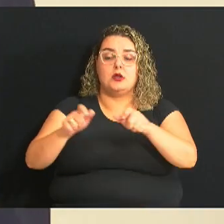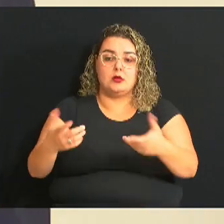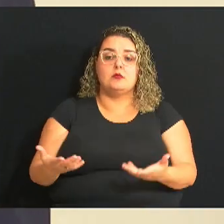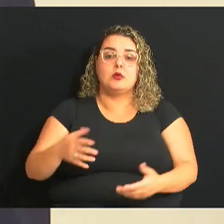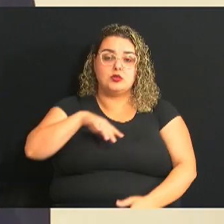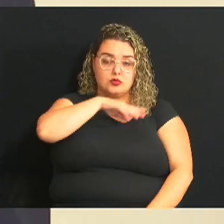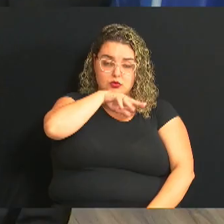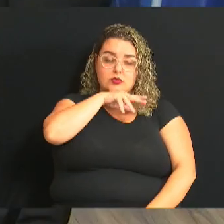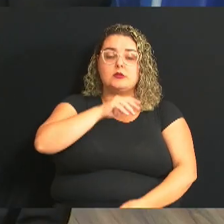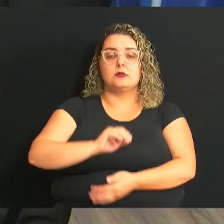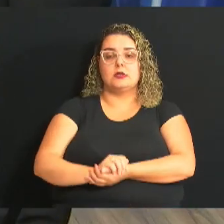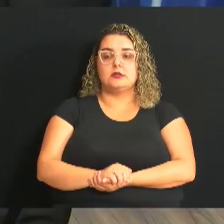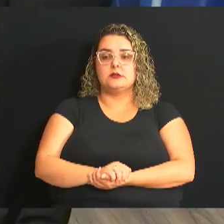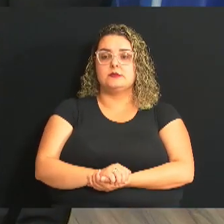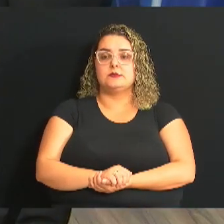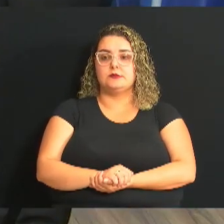animais.